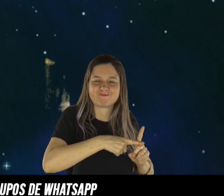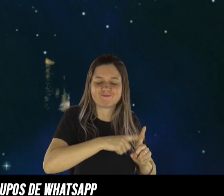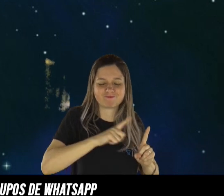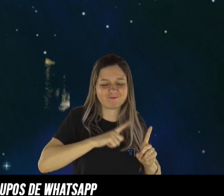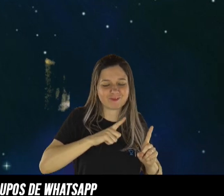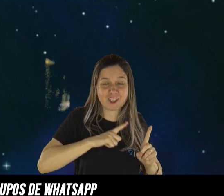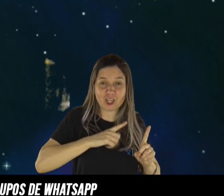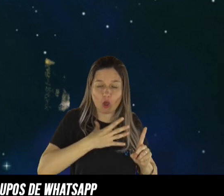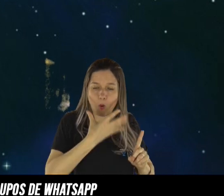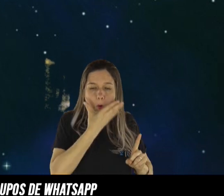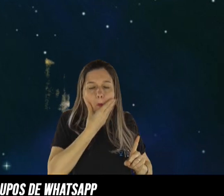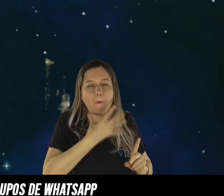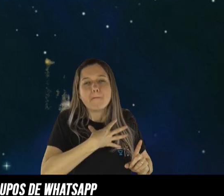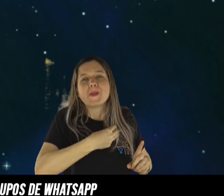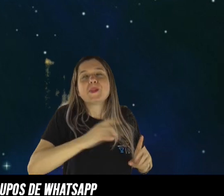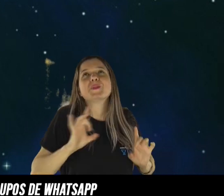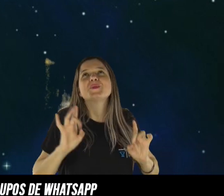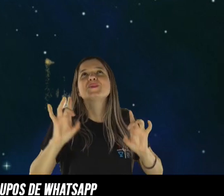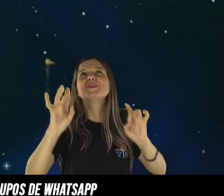o nome de Jesus.